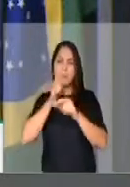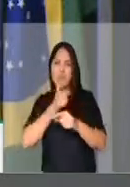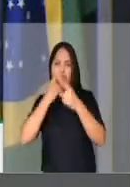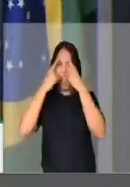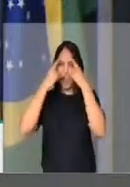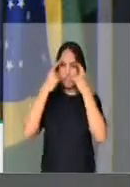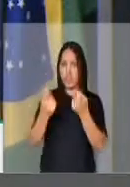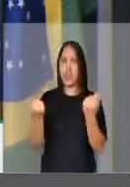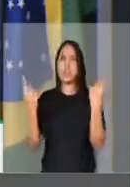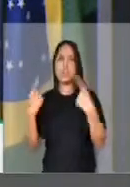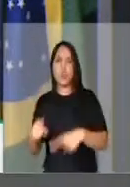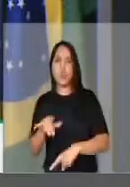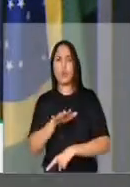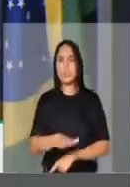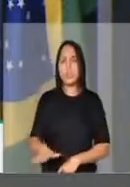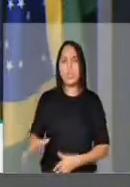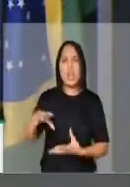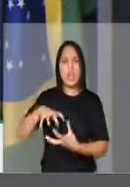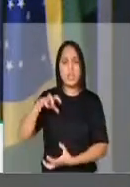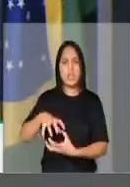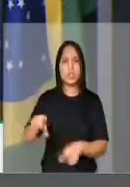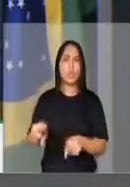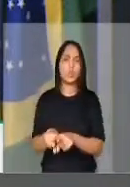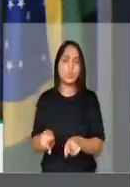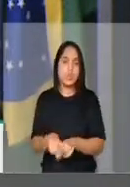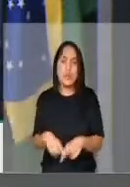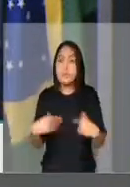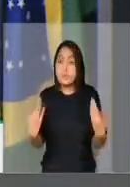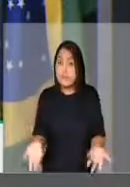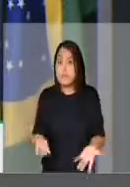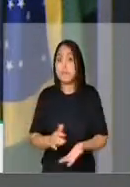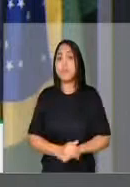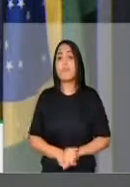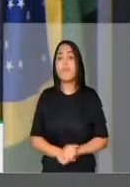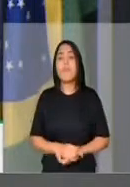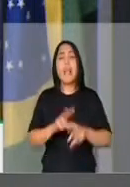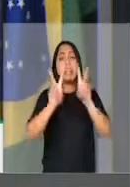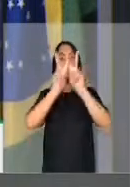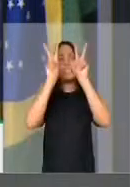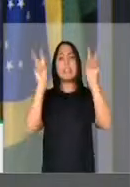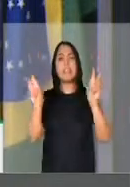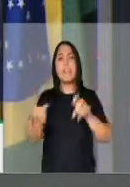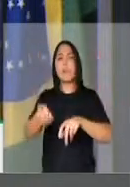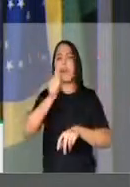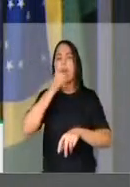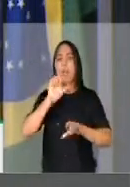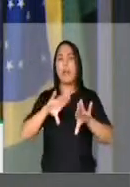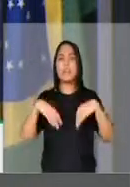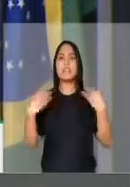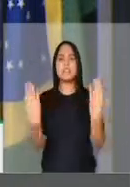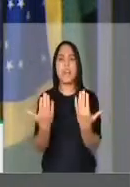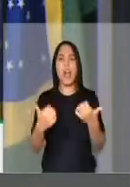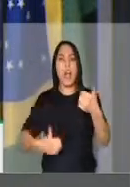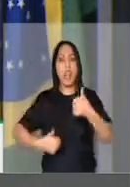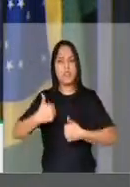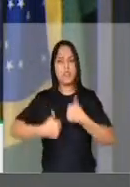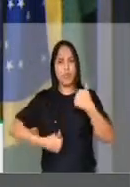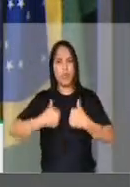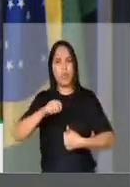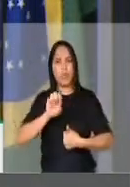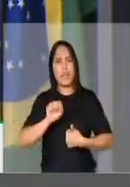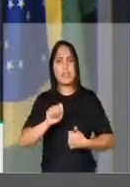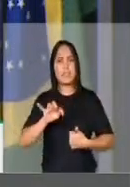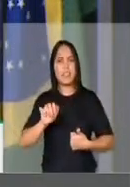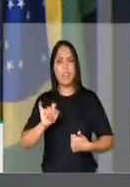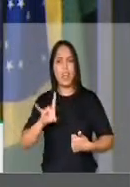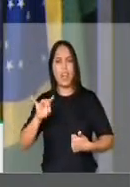a criança contra idoso e enfim a questão da bebida alcoólica nos estádios realmente é algo que